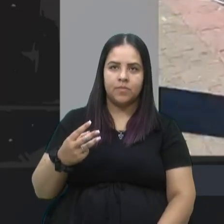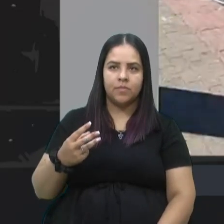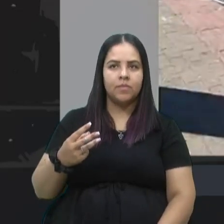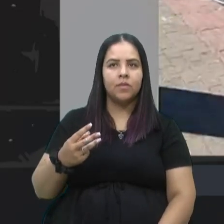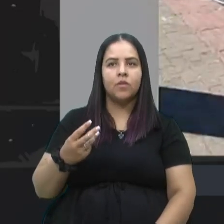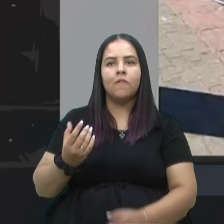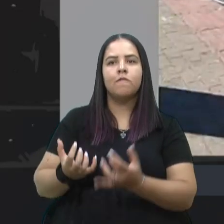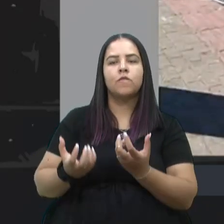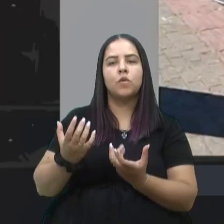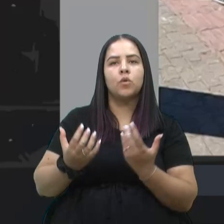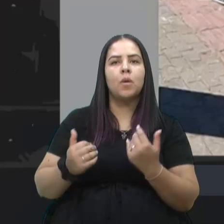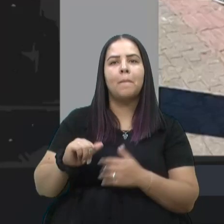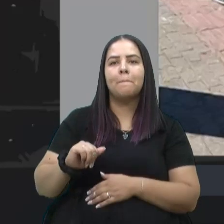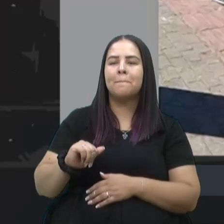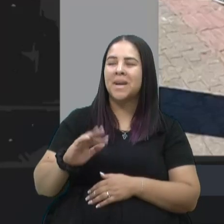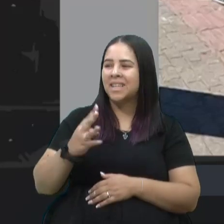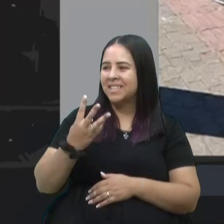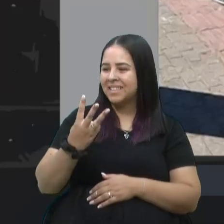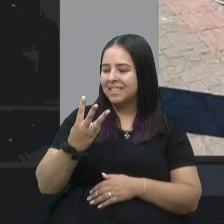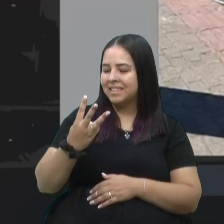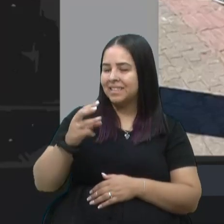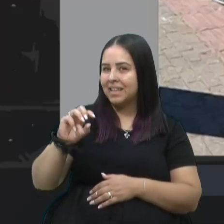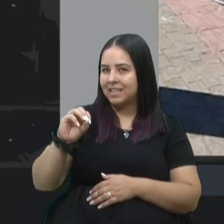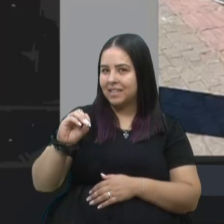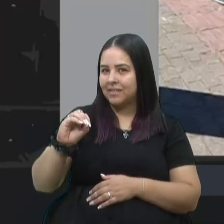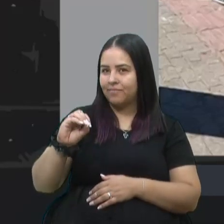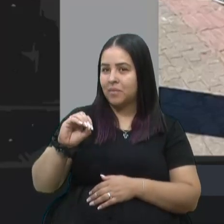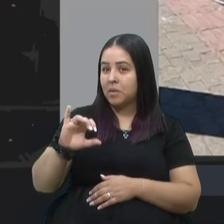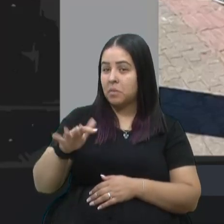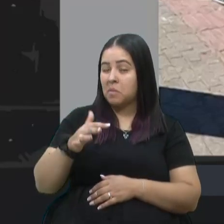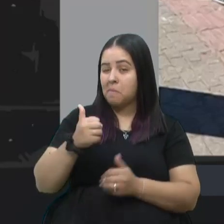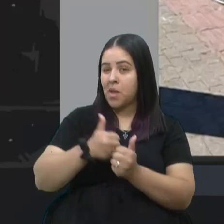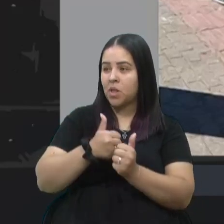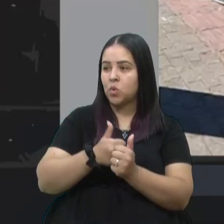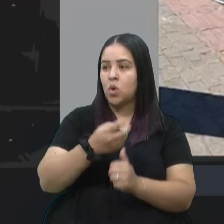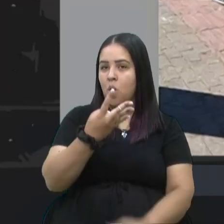foram queimados mais de 30 containers, quase 40.